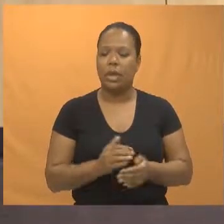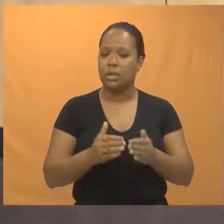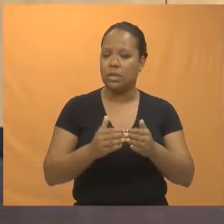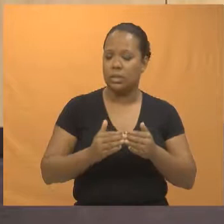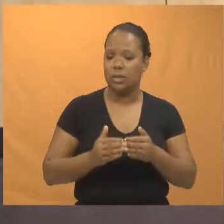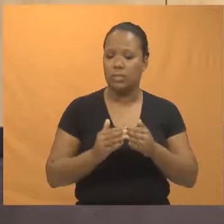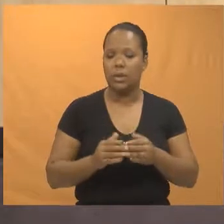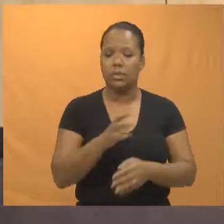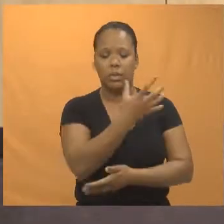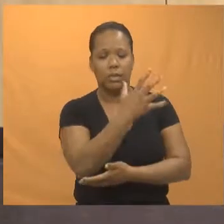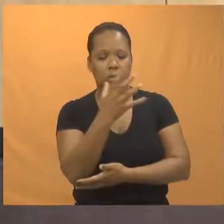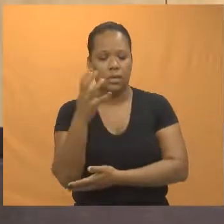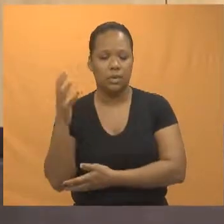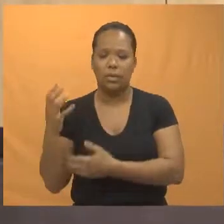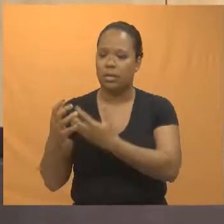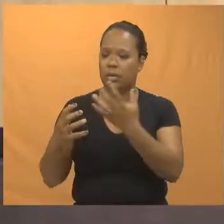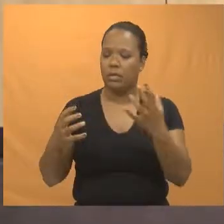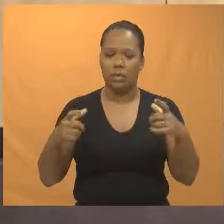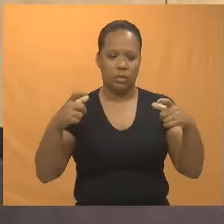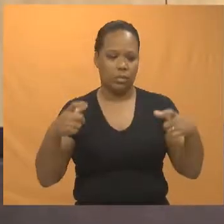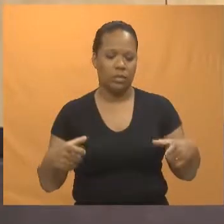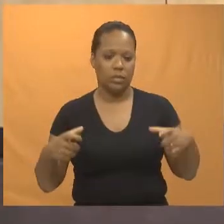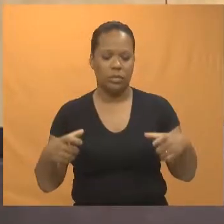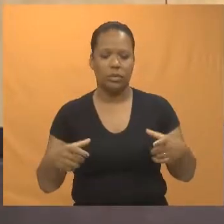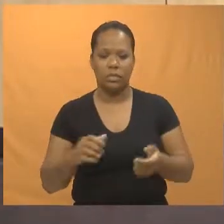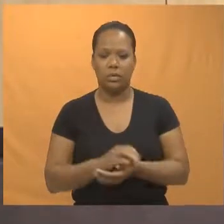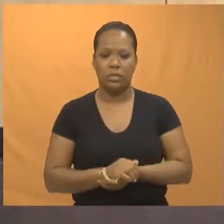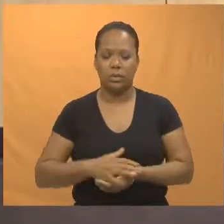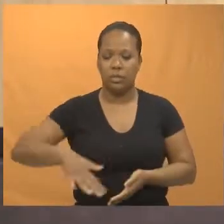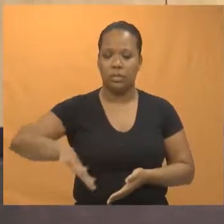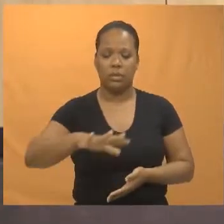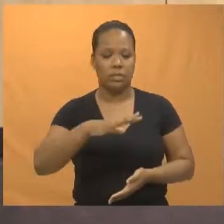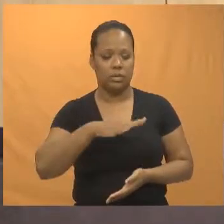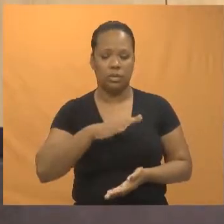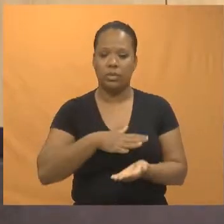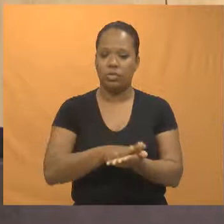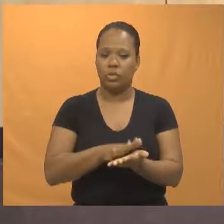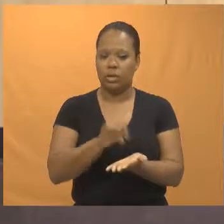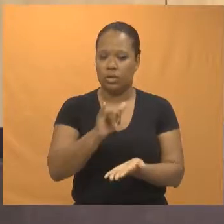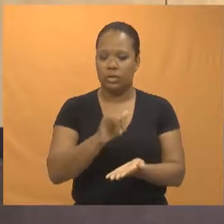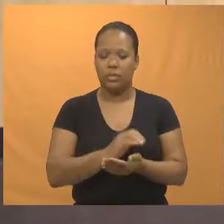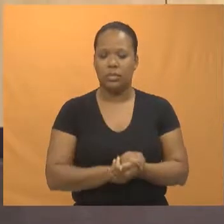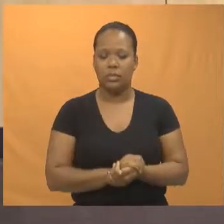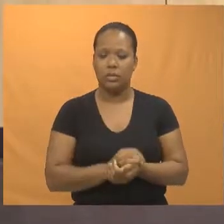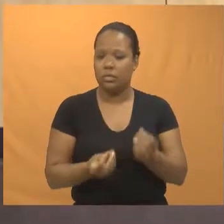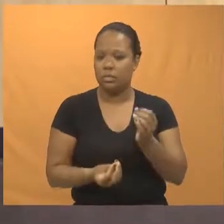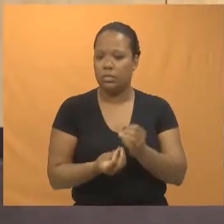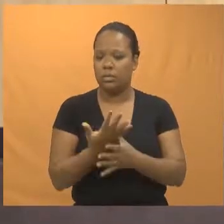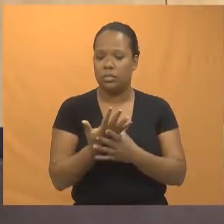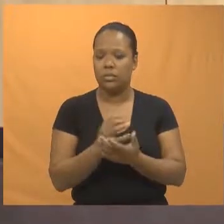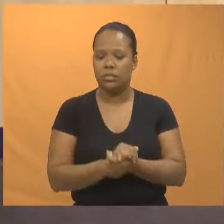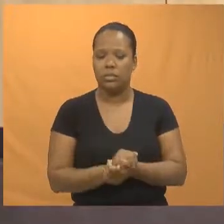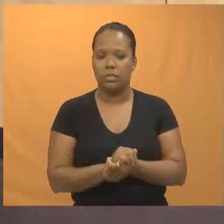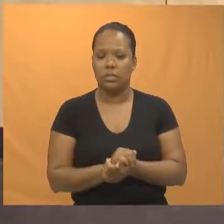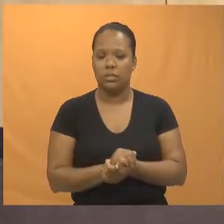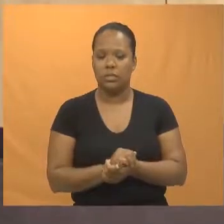e atividades de impacto local no âmbito do município de Jacareí. Cria o